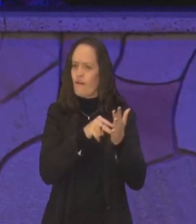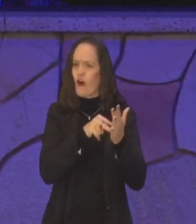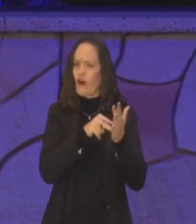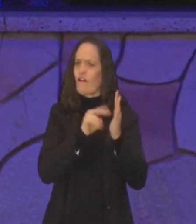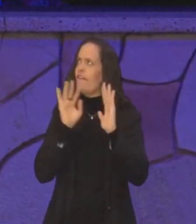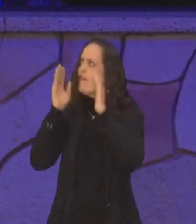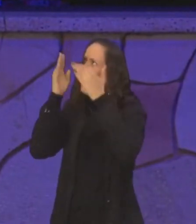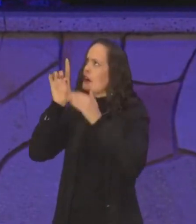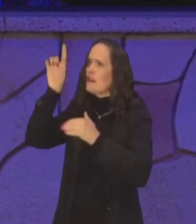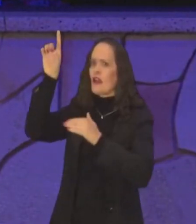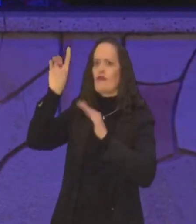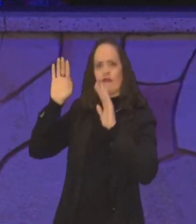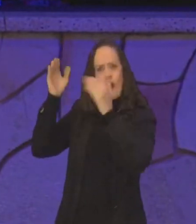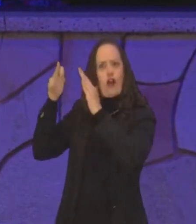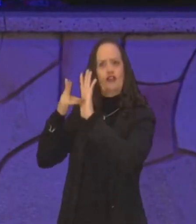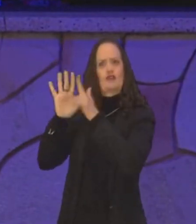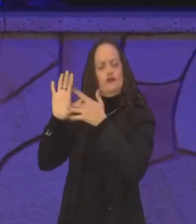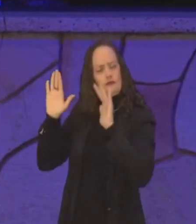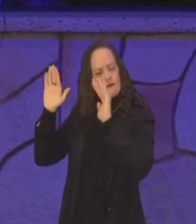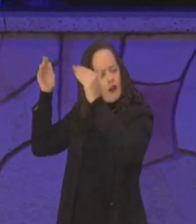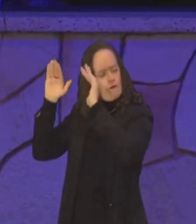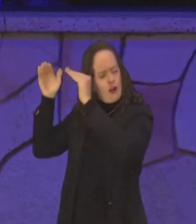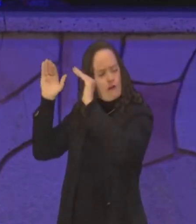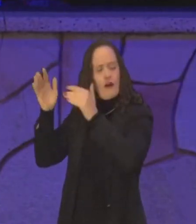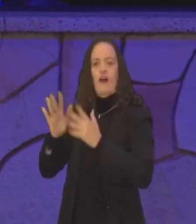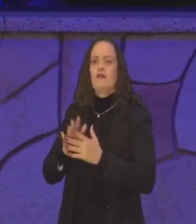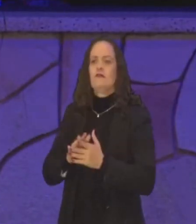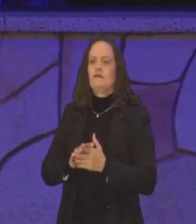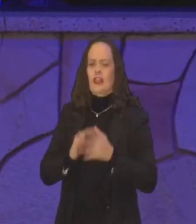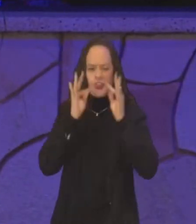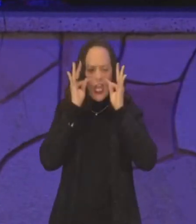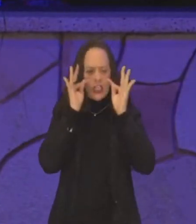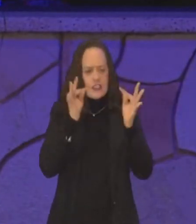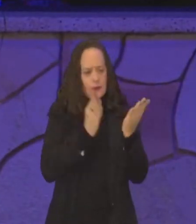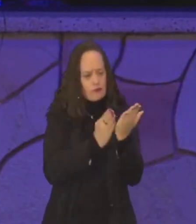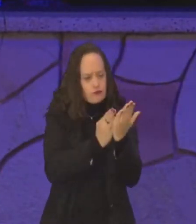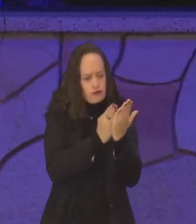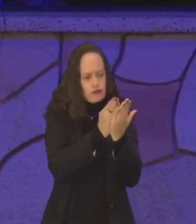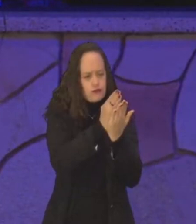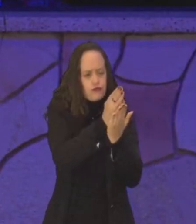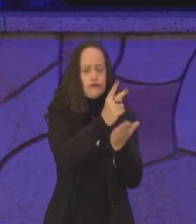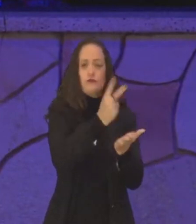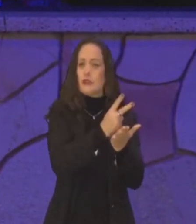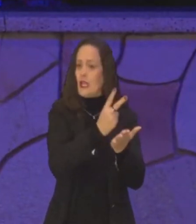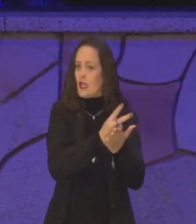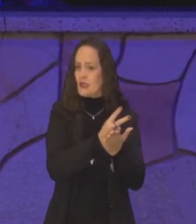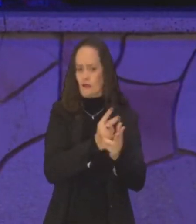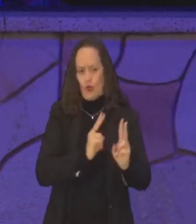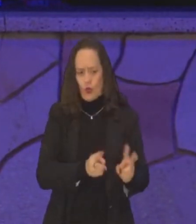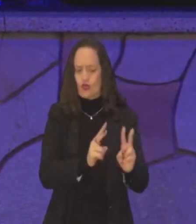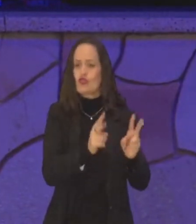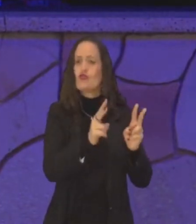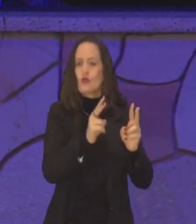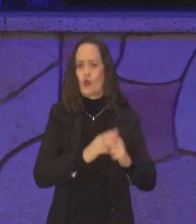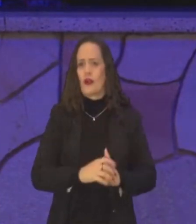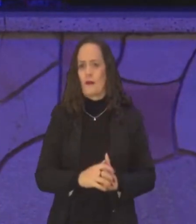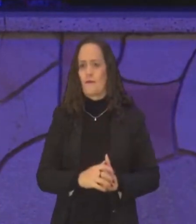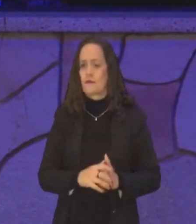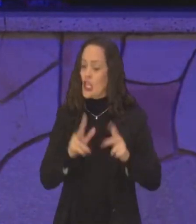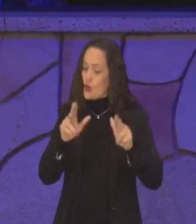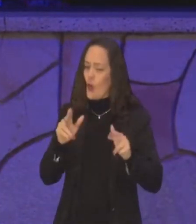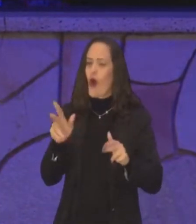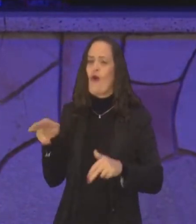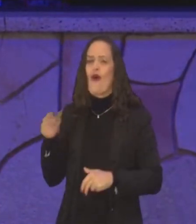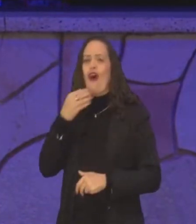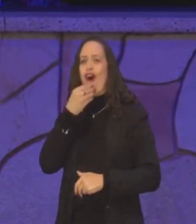de Cristo, mantinha o seu testemunho, e já citado aqui, Antipas, tido como um dos